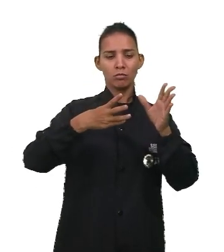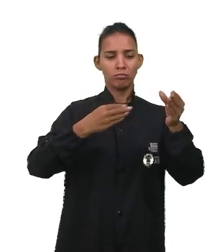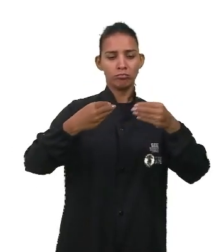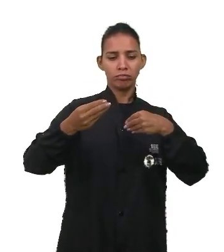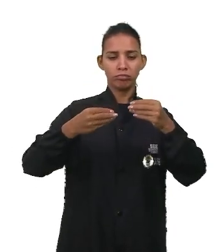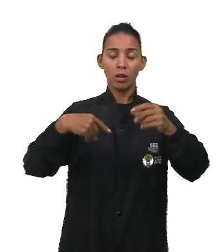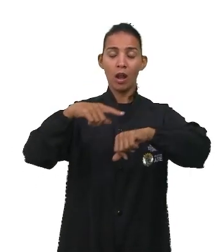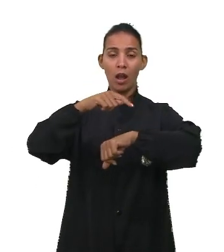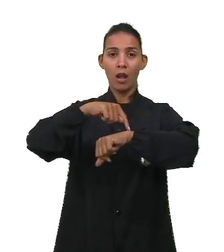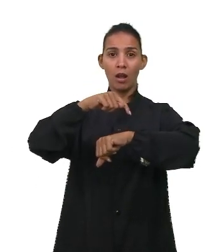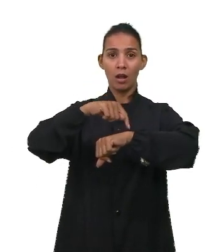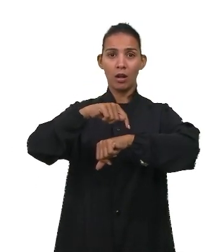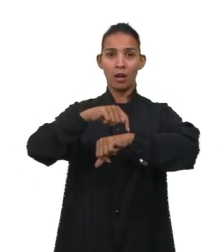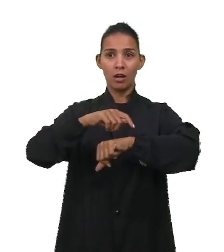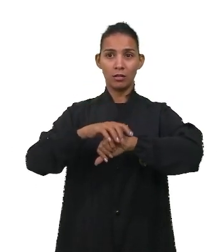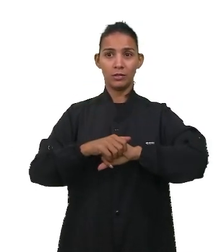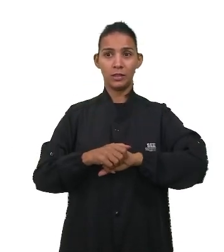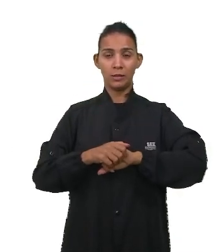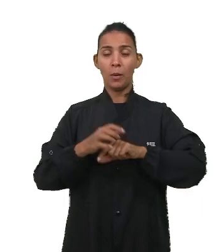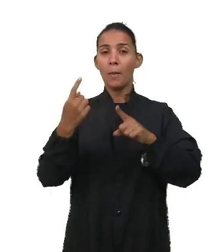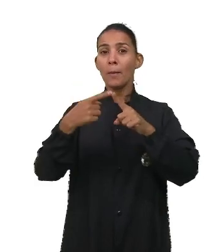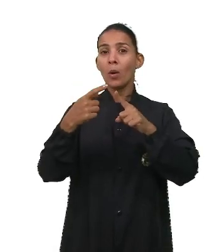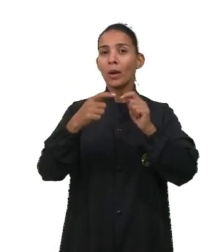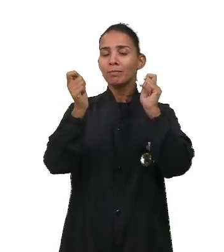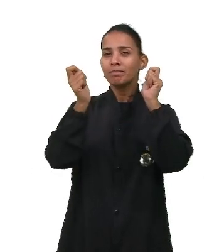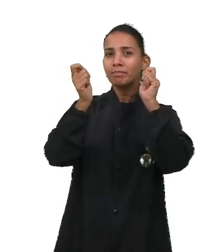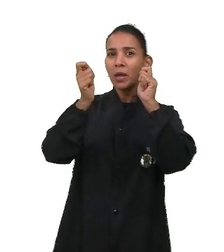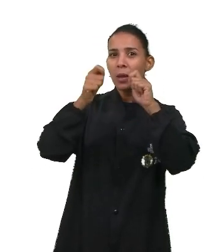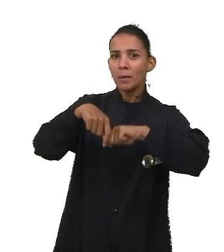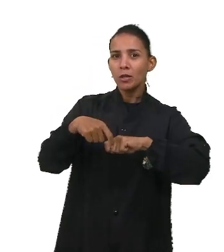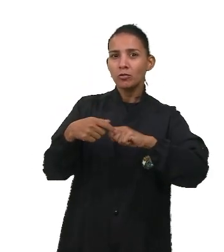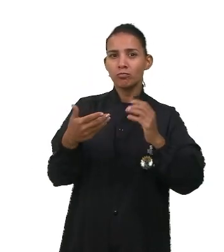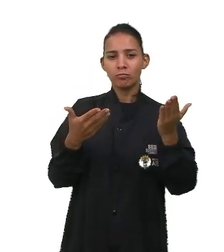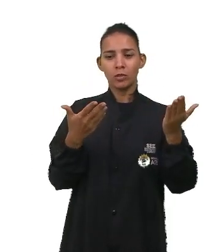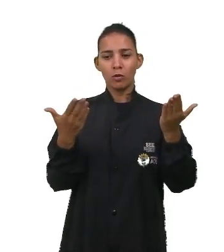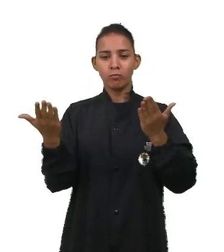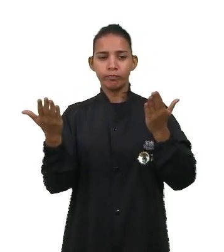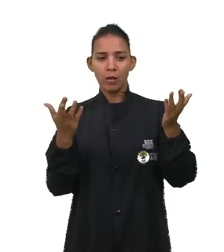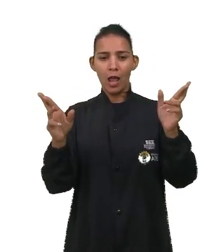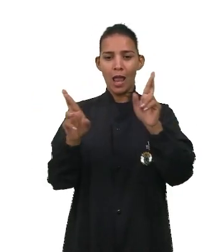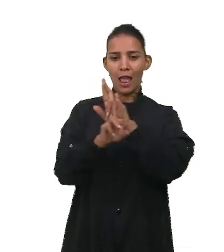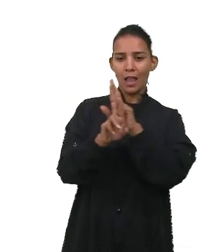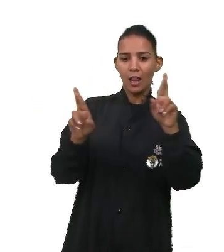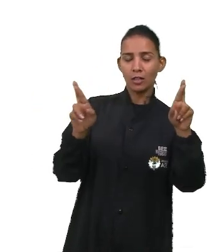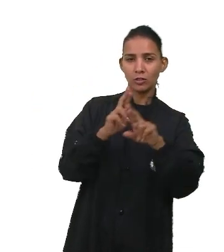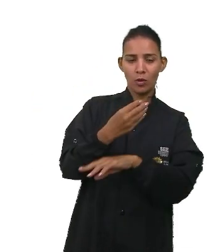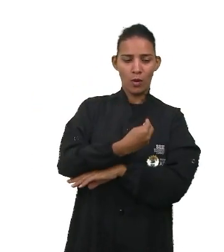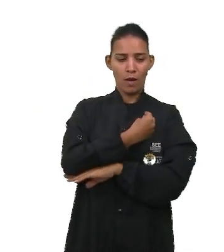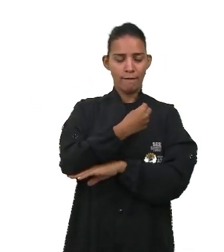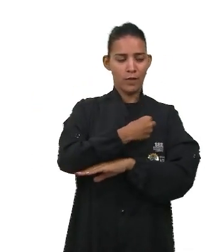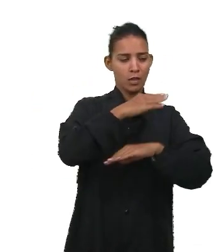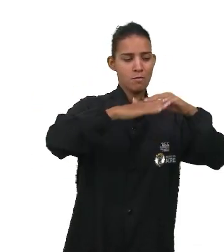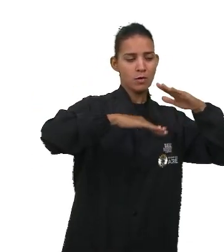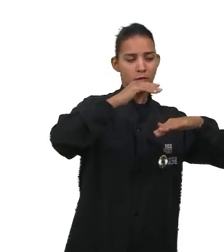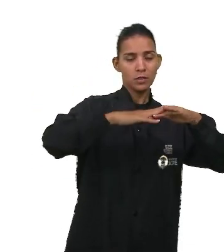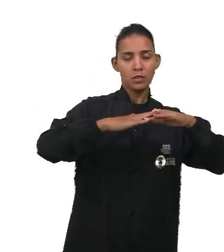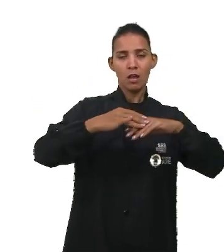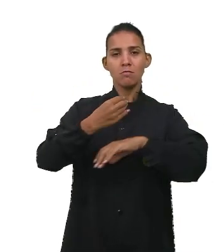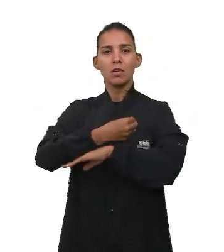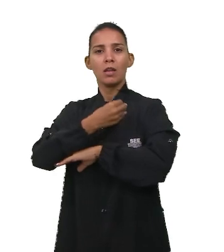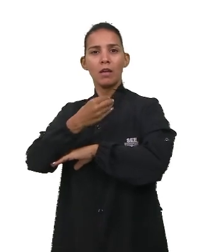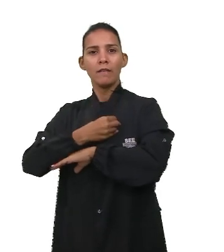horários permite que os profissionais conciliem vida pessoal e profissional, trabalhando em horários que